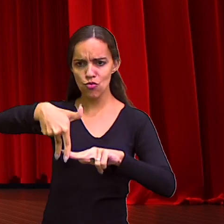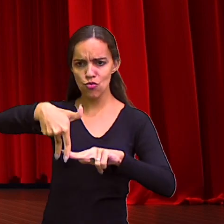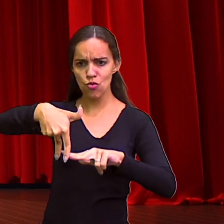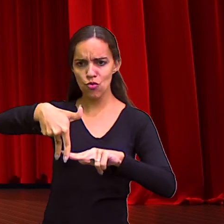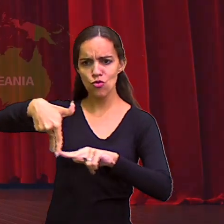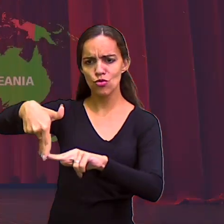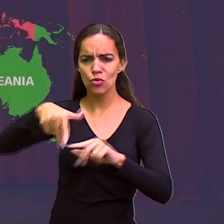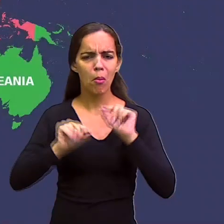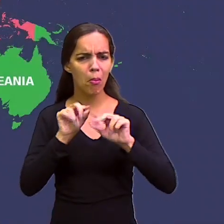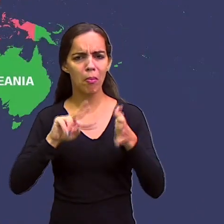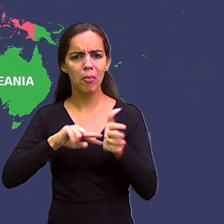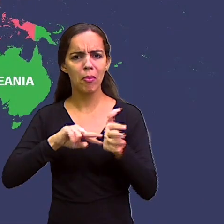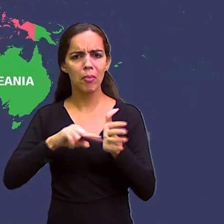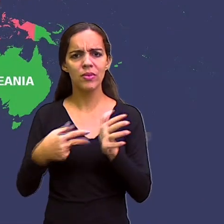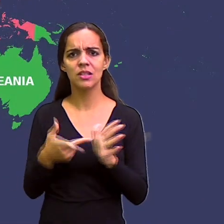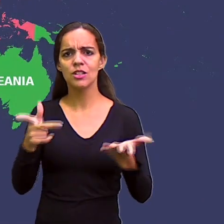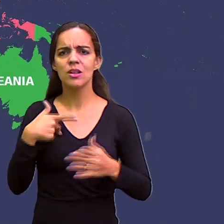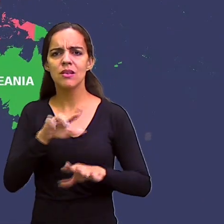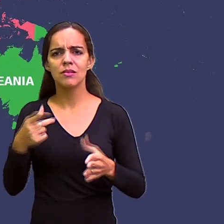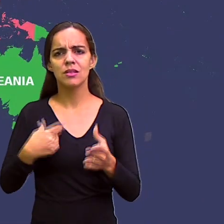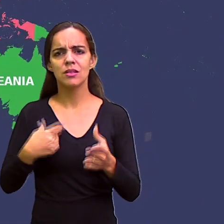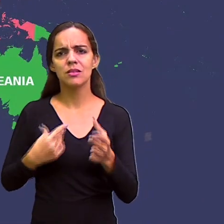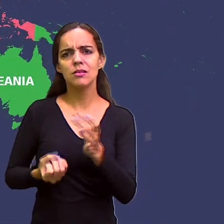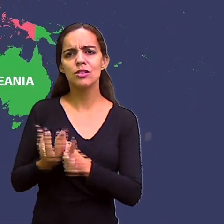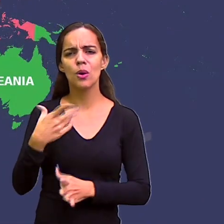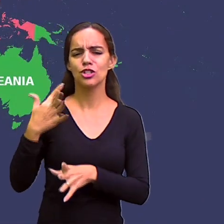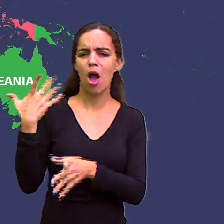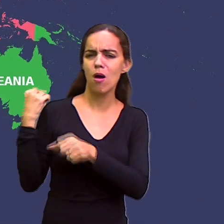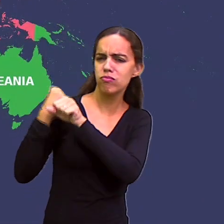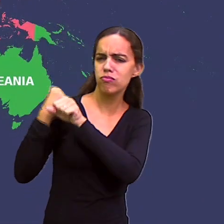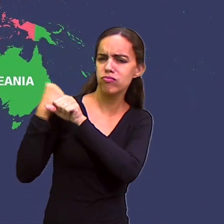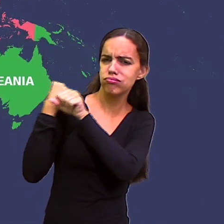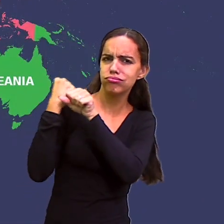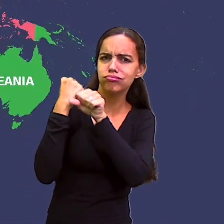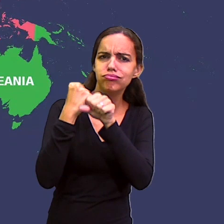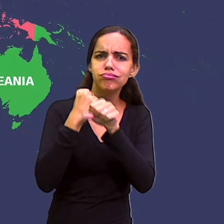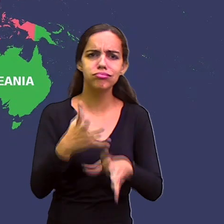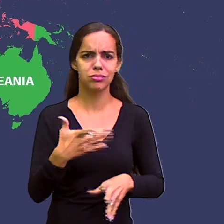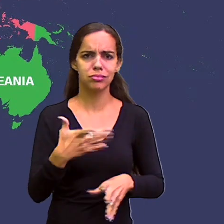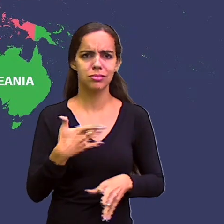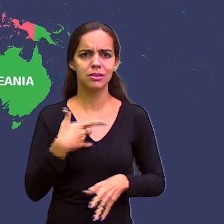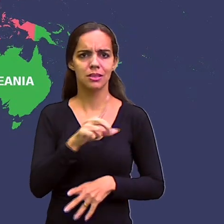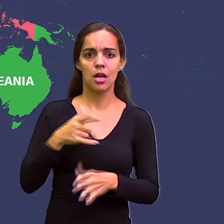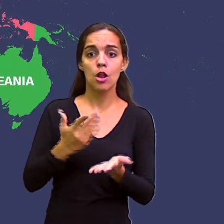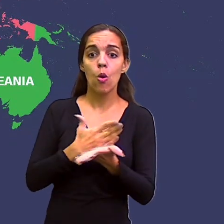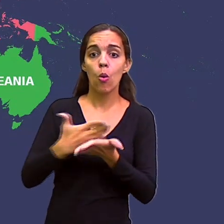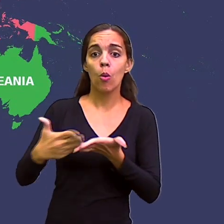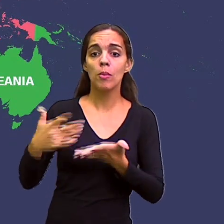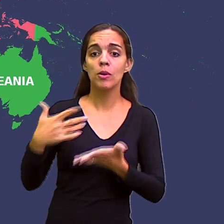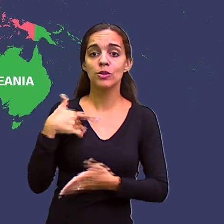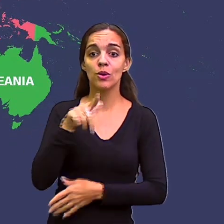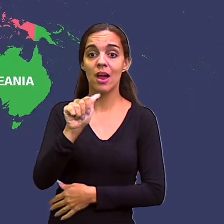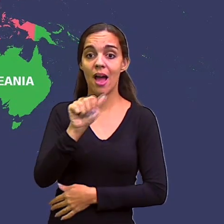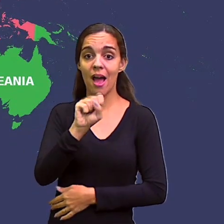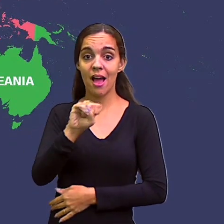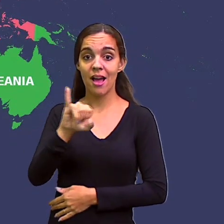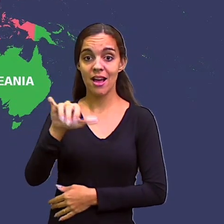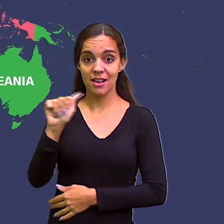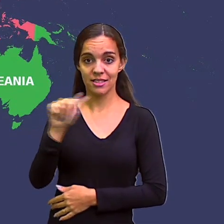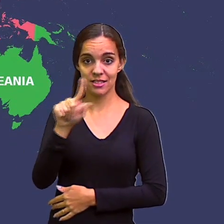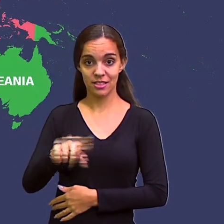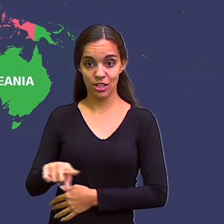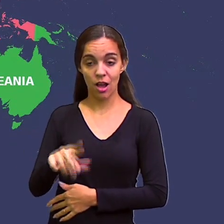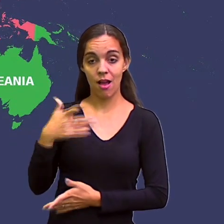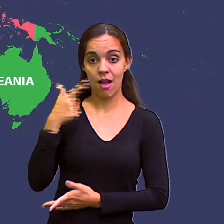de sombras é uma arte milenar que surgiu no sudeste da Ásia. Olha ali onde está a